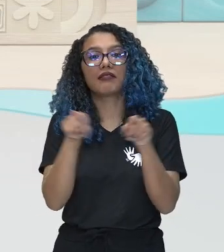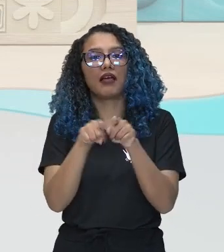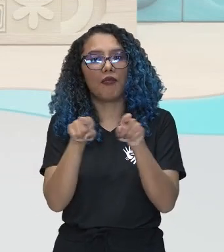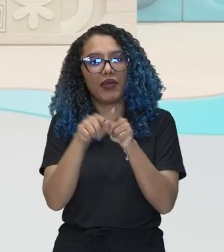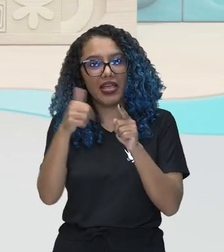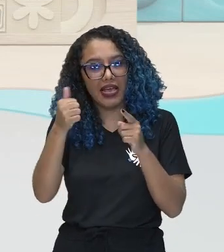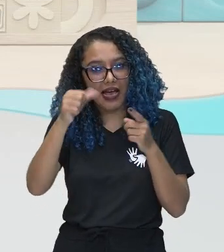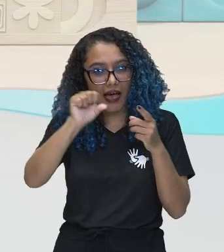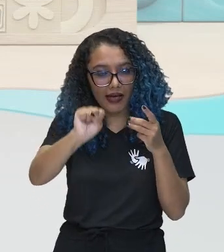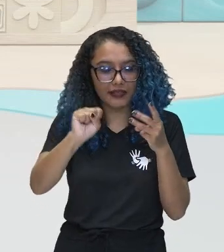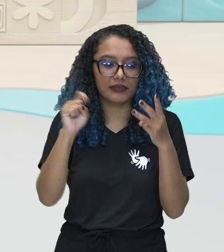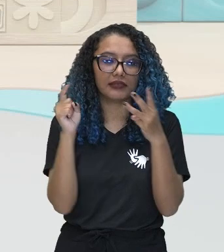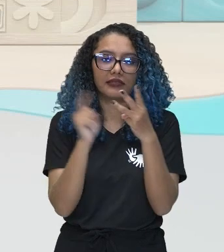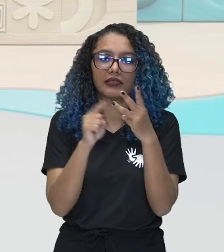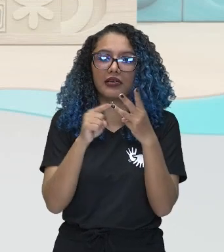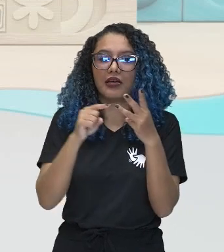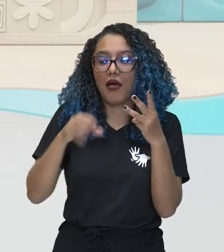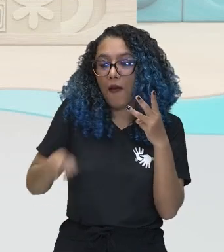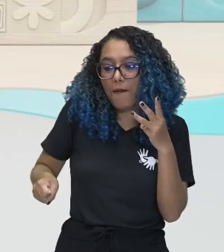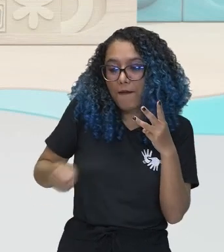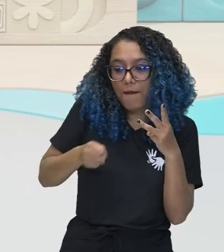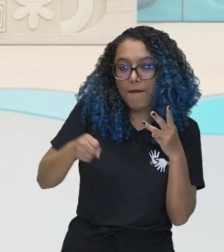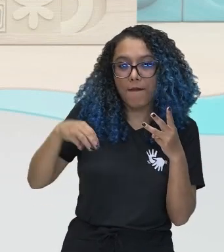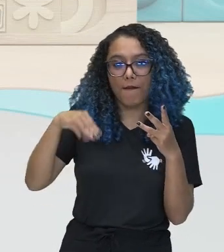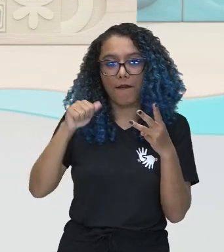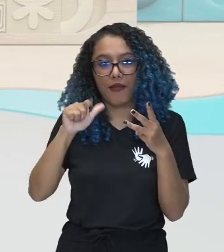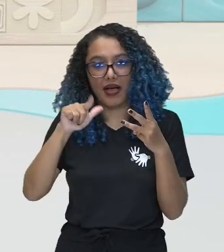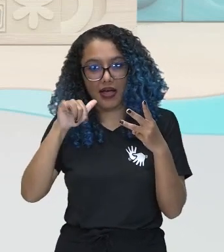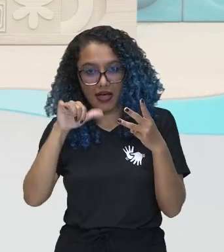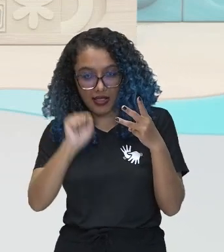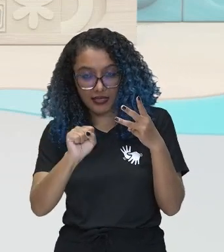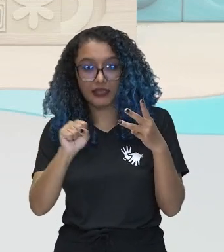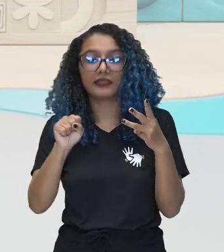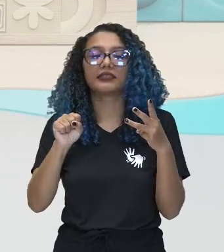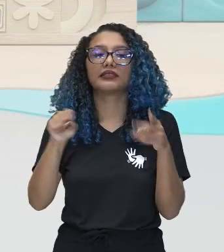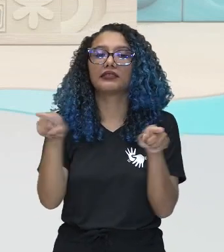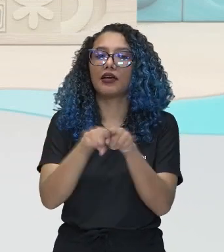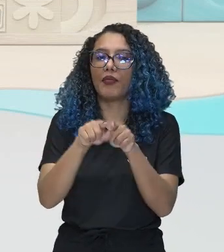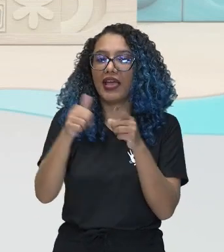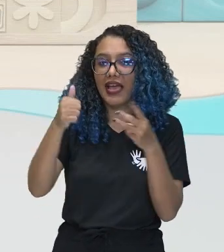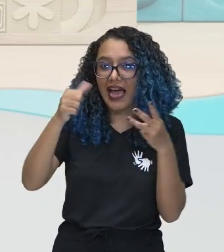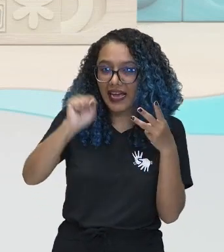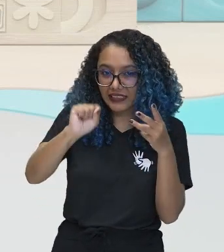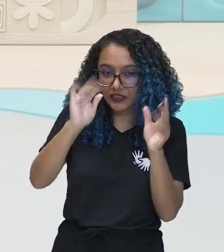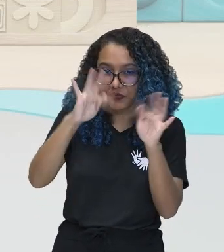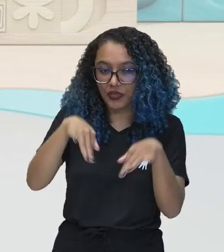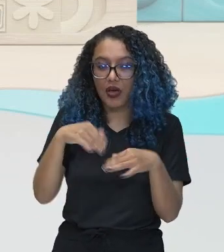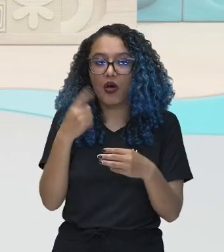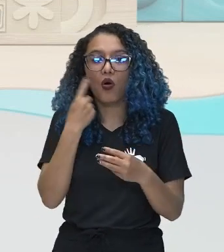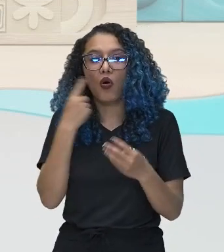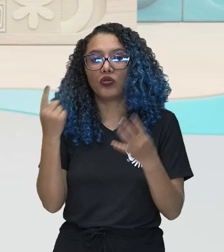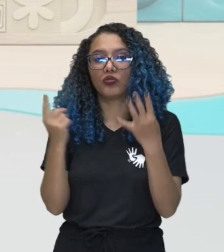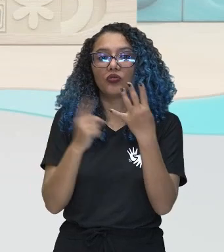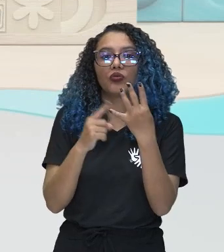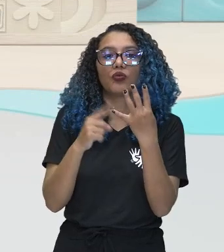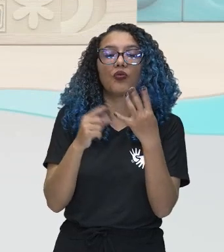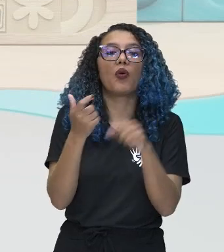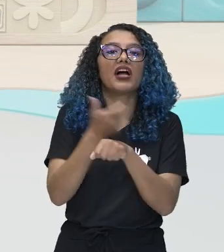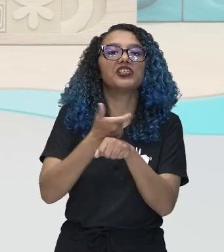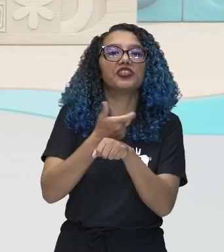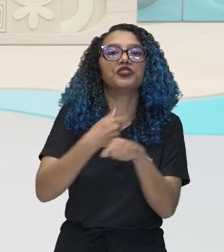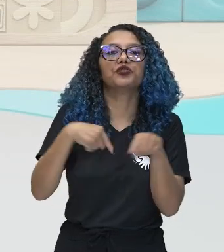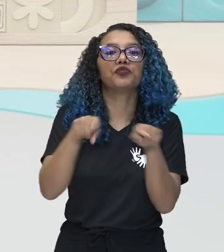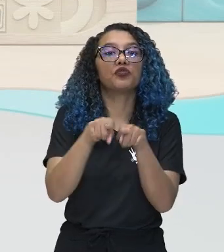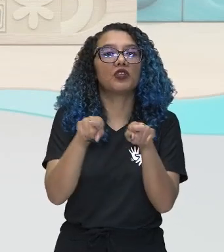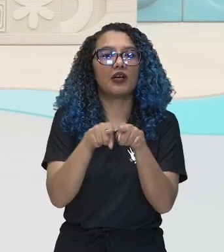Malas, apenas as duas malas. Vamos agora ao adjetivo. Olha o adjetivo também como vai concordar no